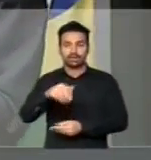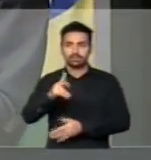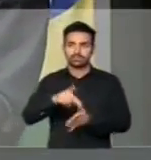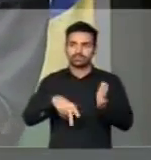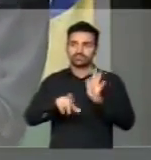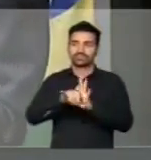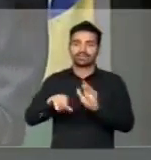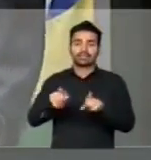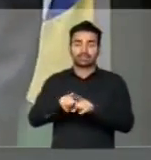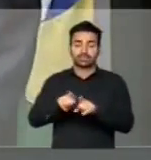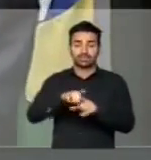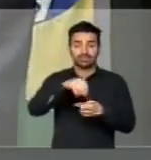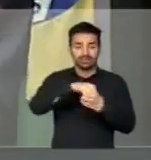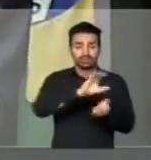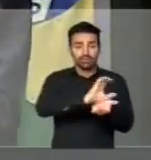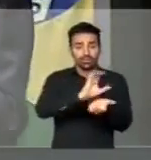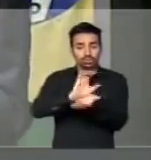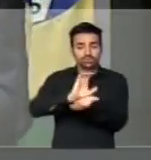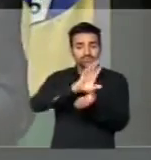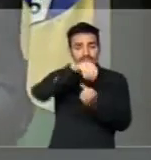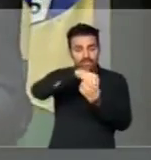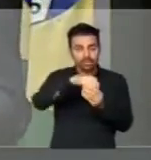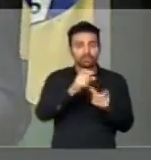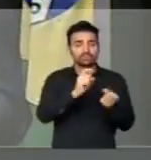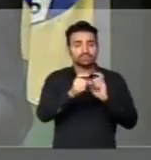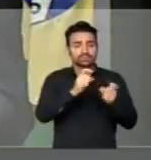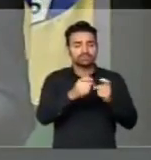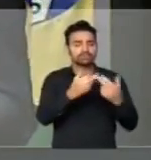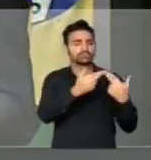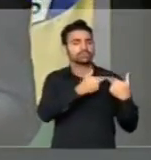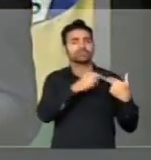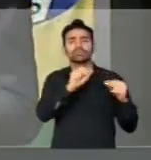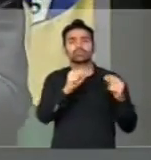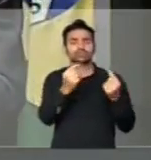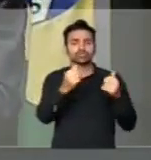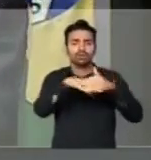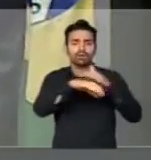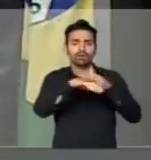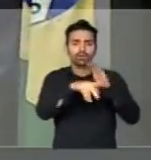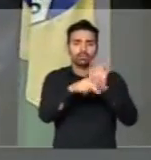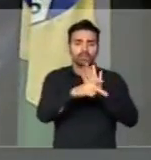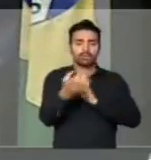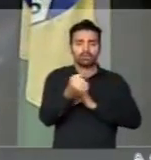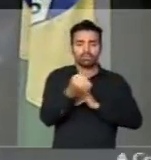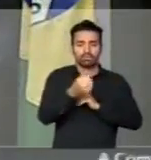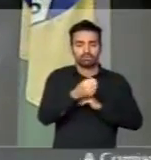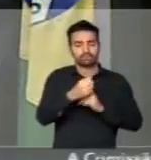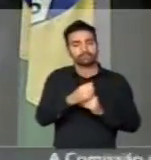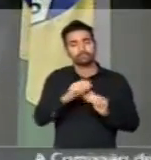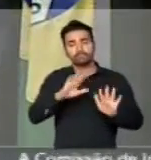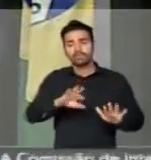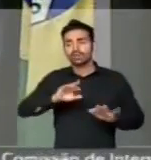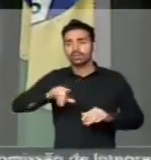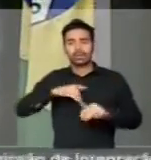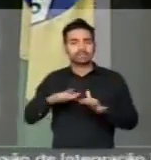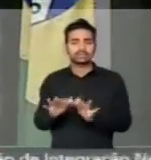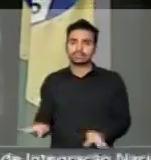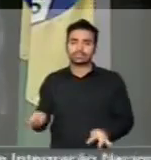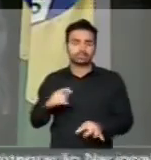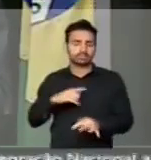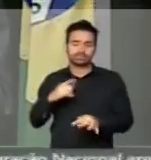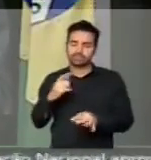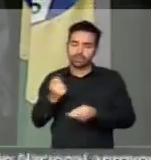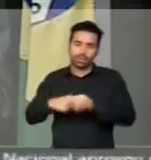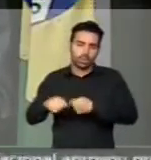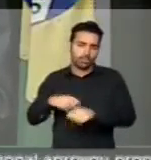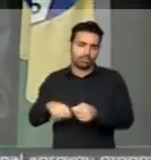conselhos administrativos dos fundos de pensão. Não é apenas a economia, senhor presidente, senhores